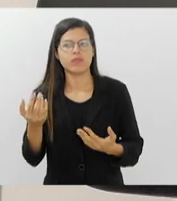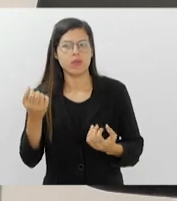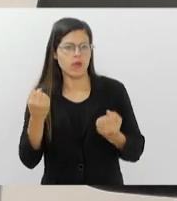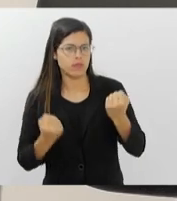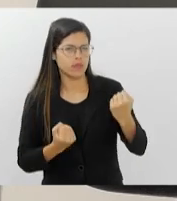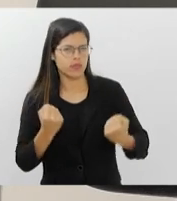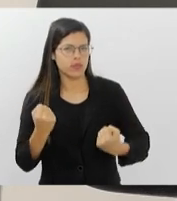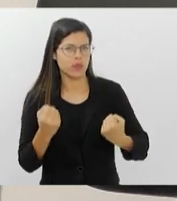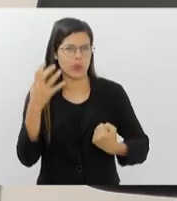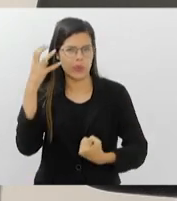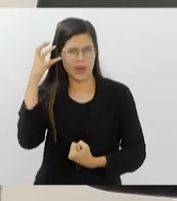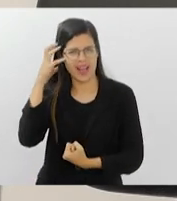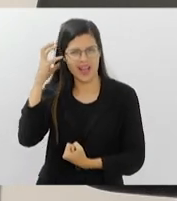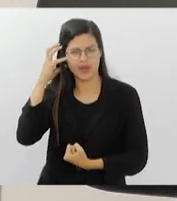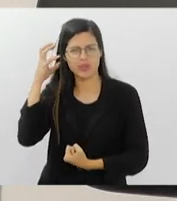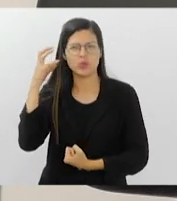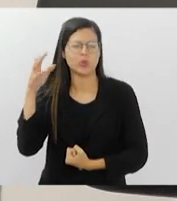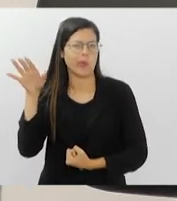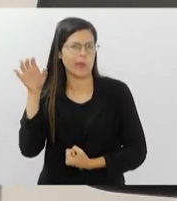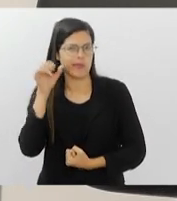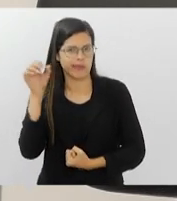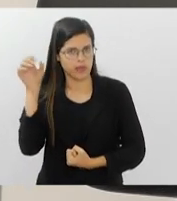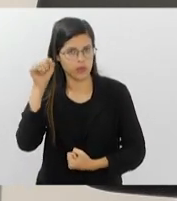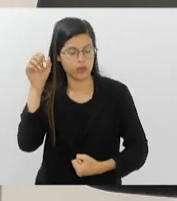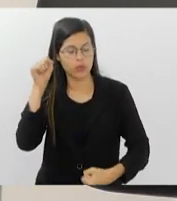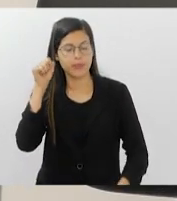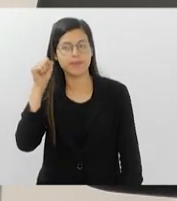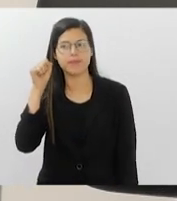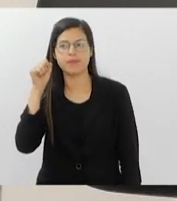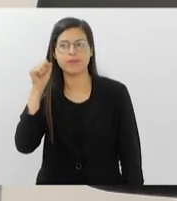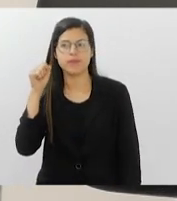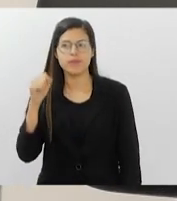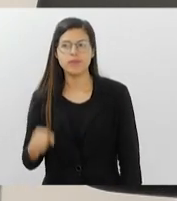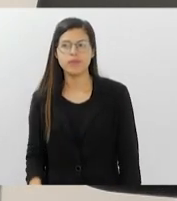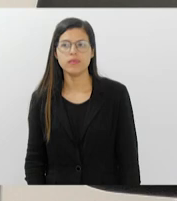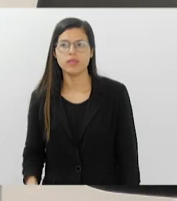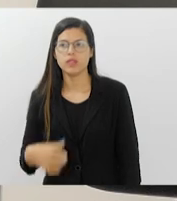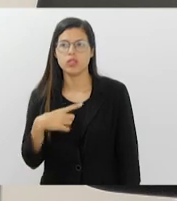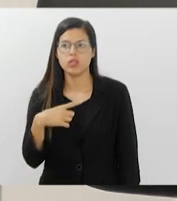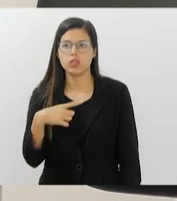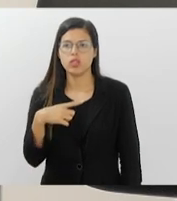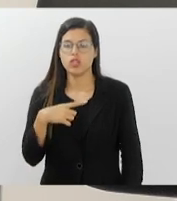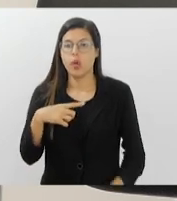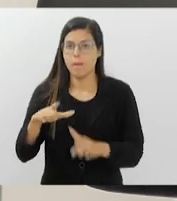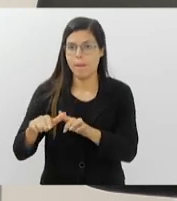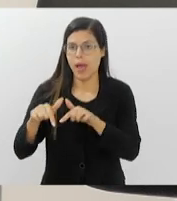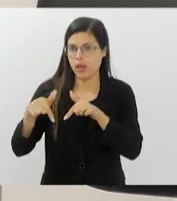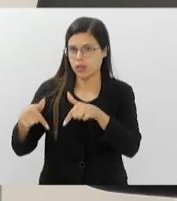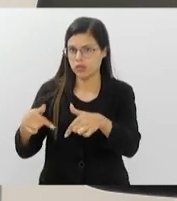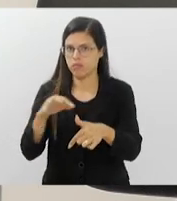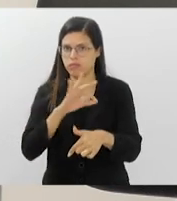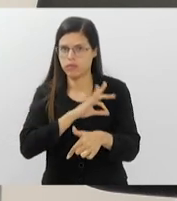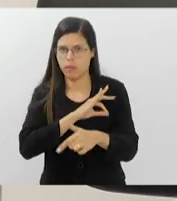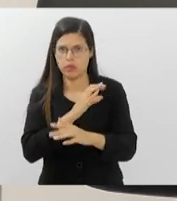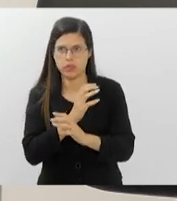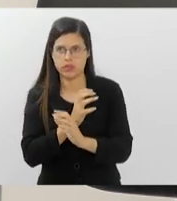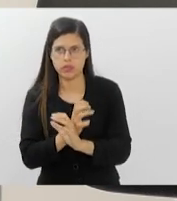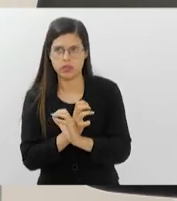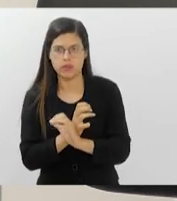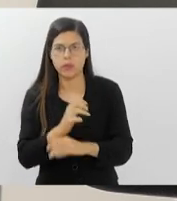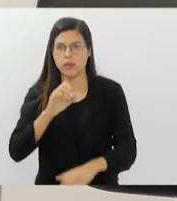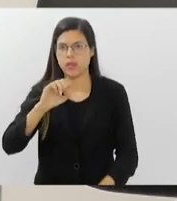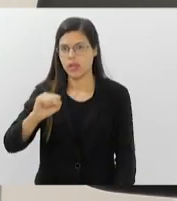rádio do carro ligado e tinha um uma operação da polícia civil na